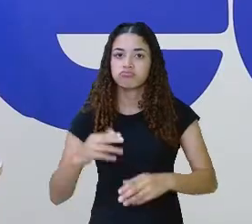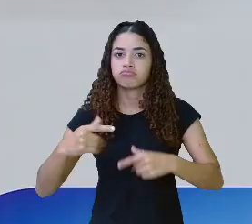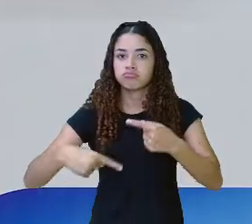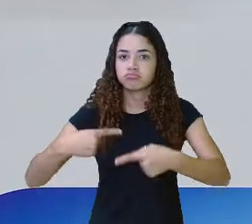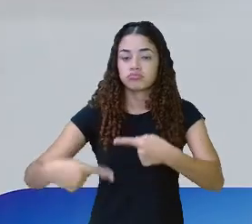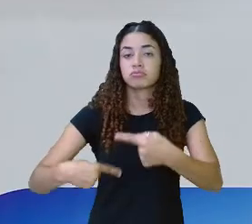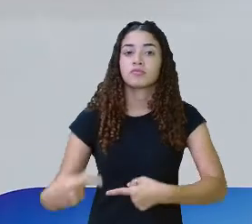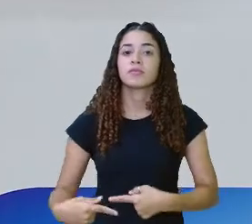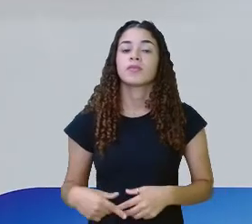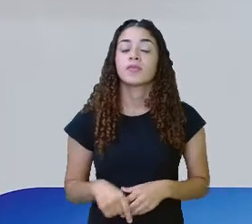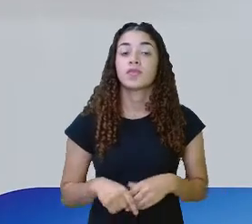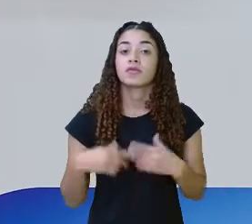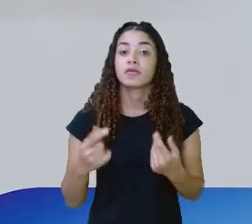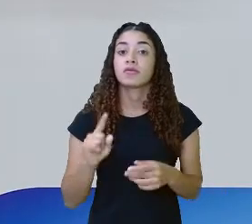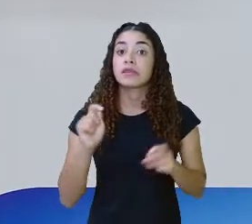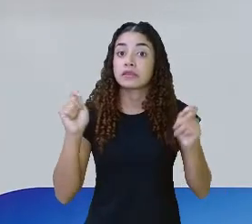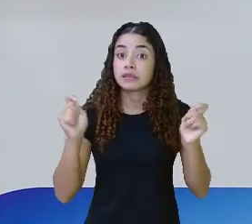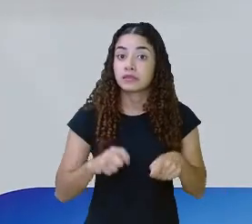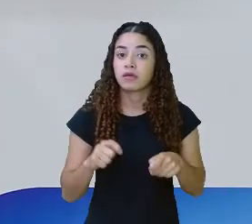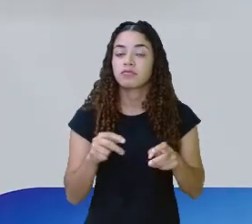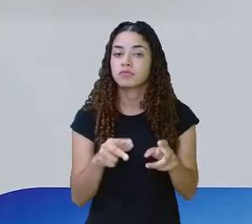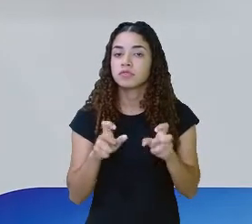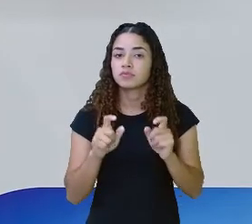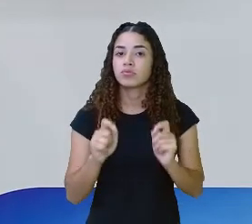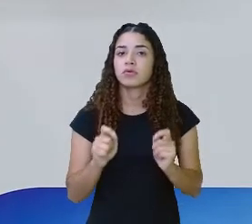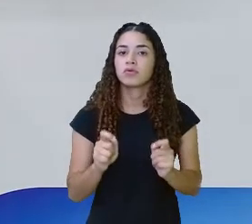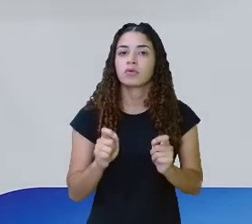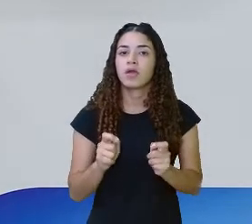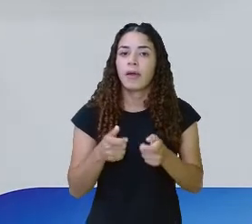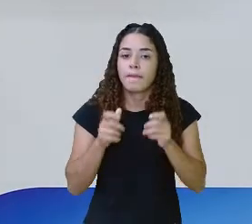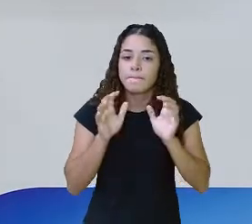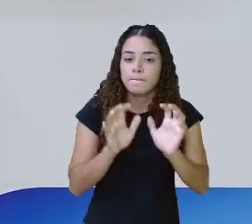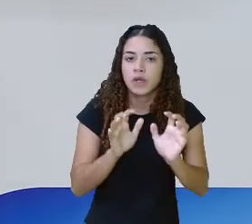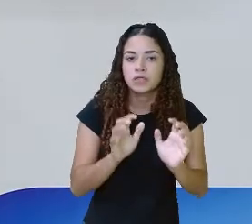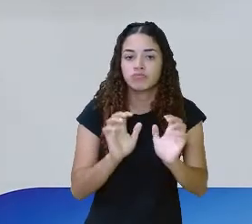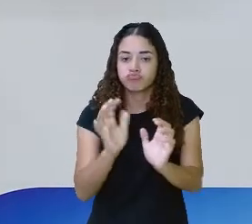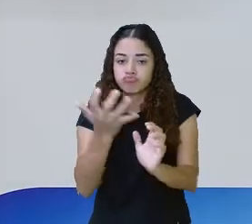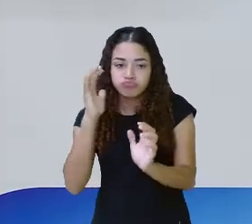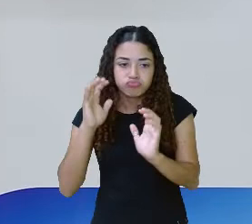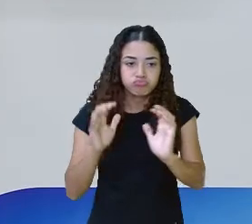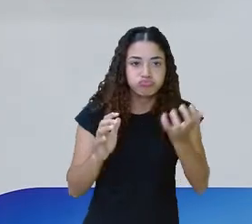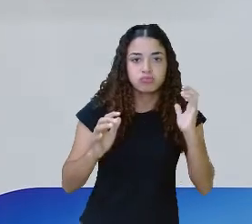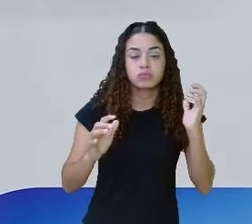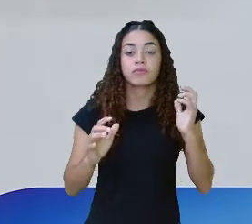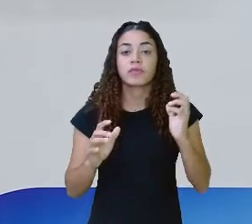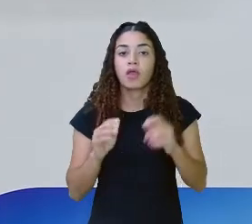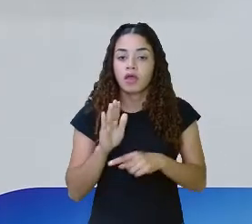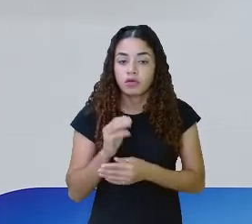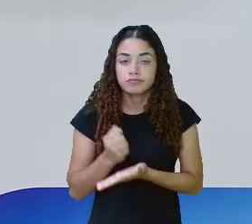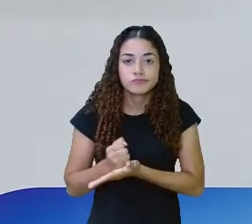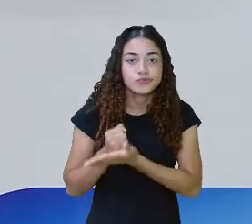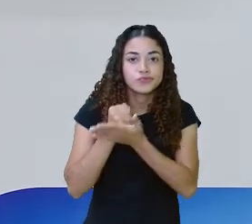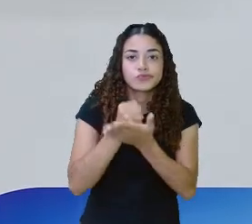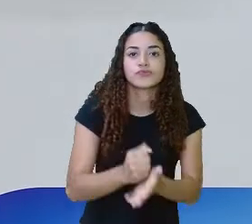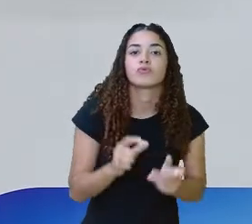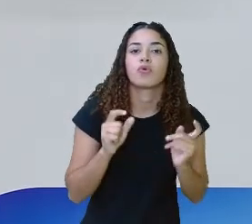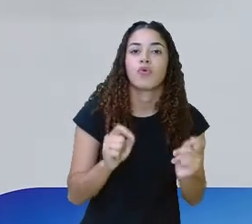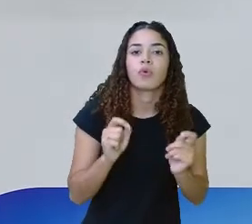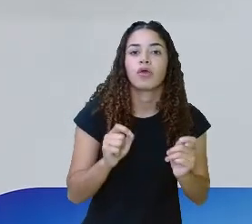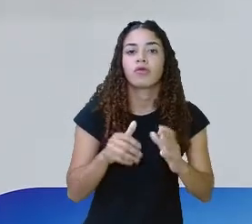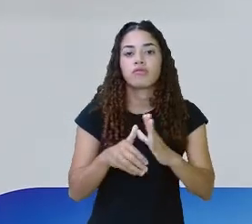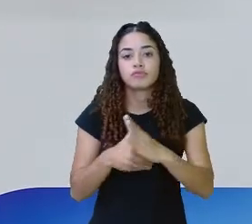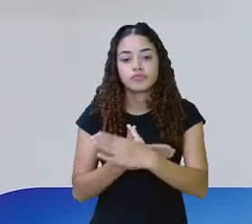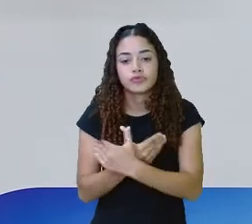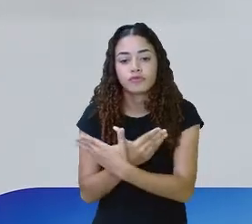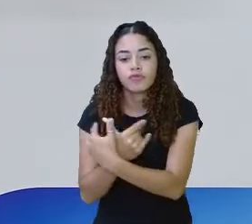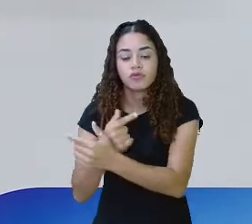Exatamente. E aí você vê, a pressão ambiental ajudou, né? Mas aí aquela mariposa, ela foi se